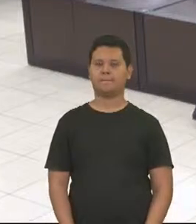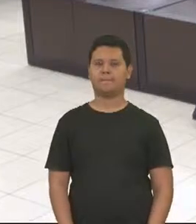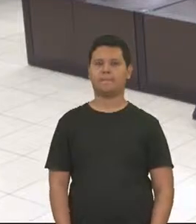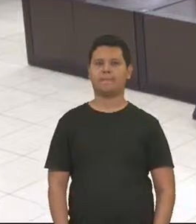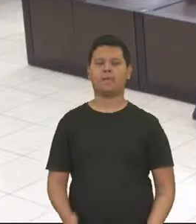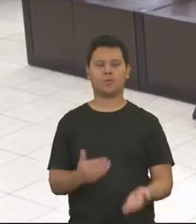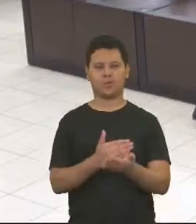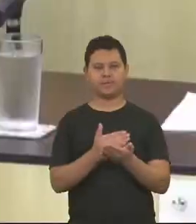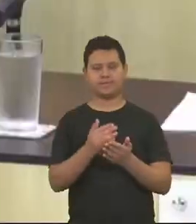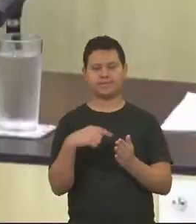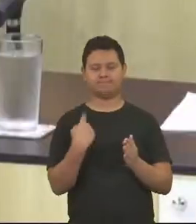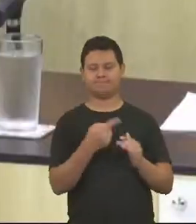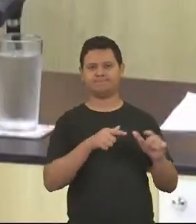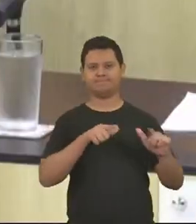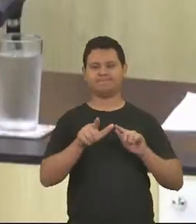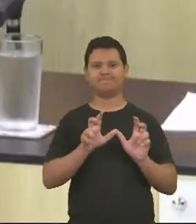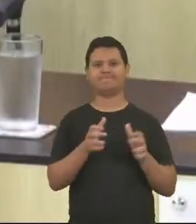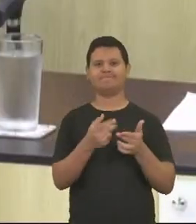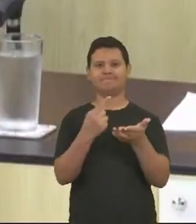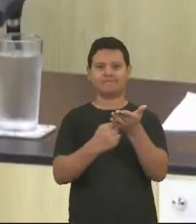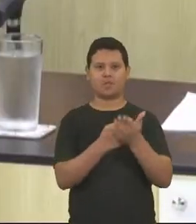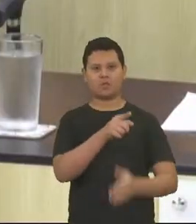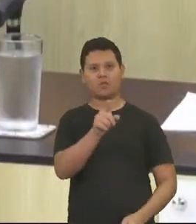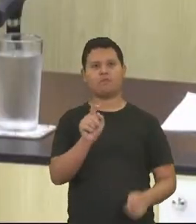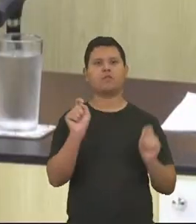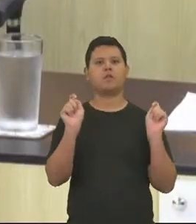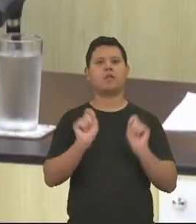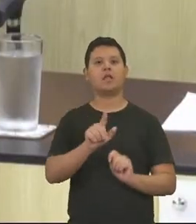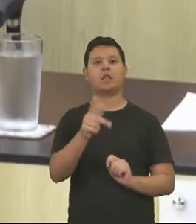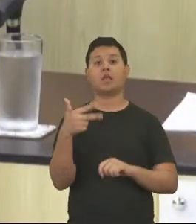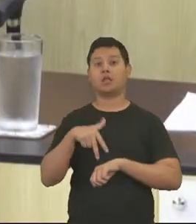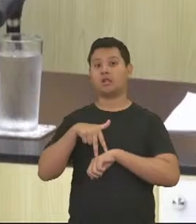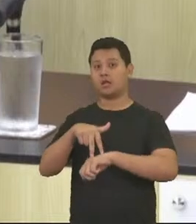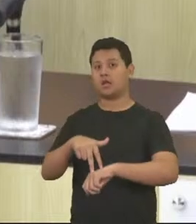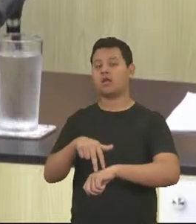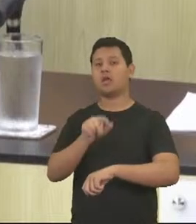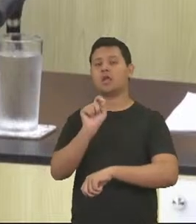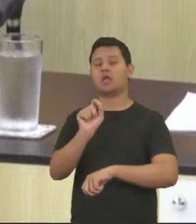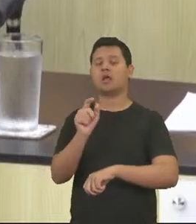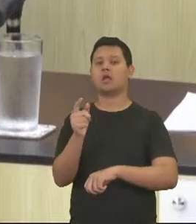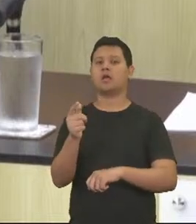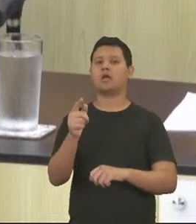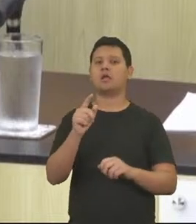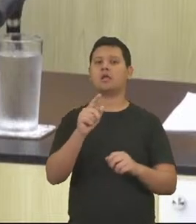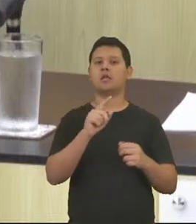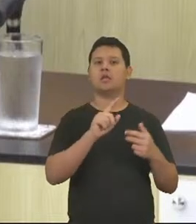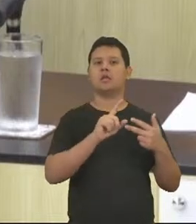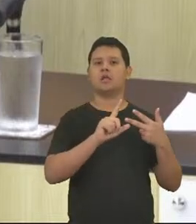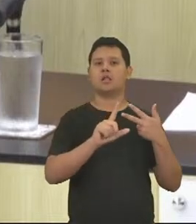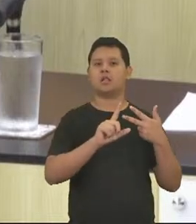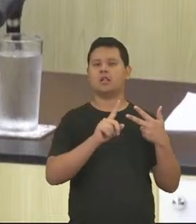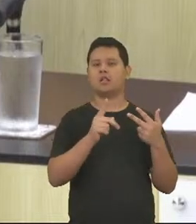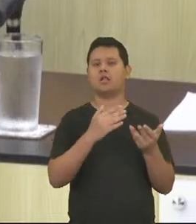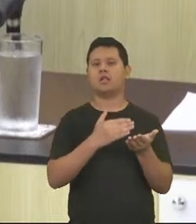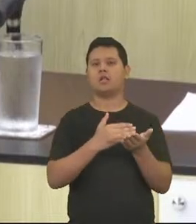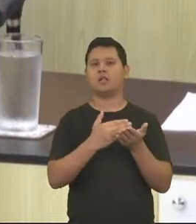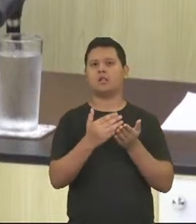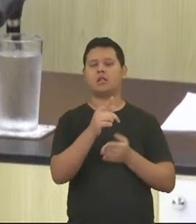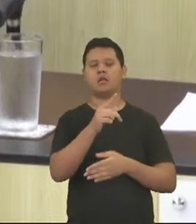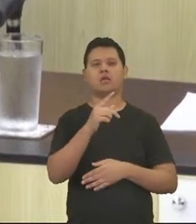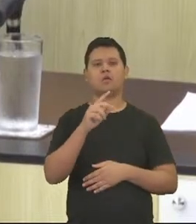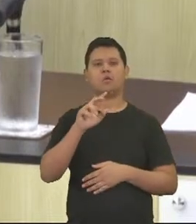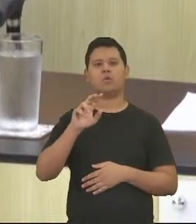Dando início aos nossos trabalhos, convido a ocupar a tribuna dessa Casa Legislativa o senhor